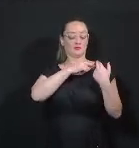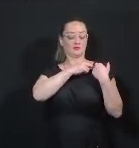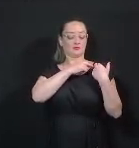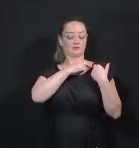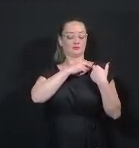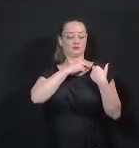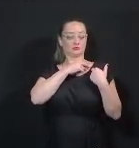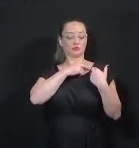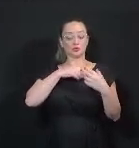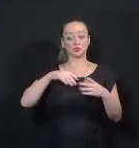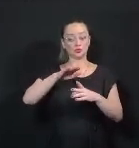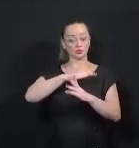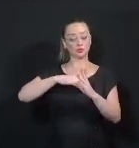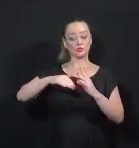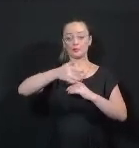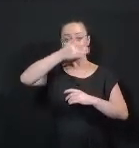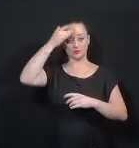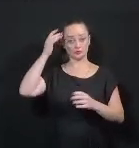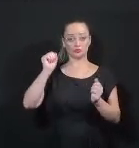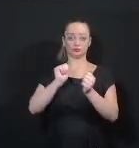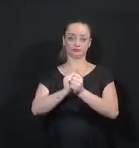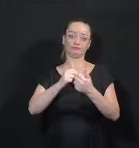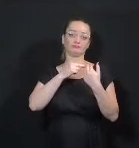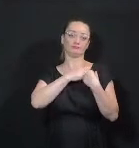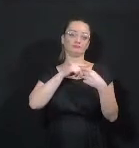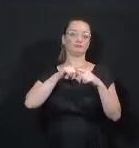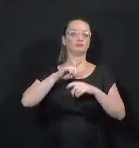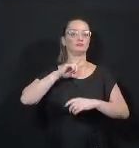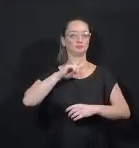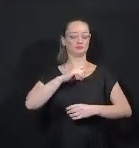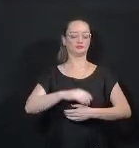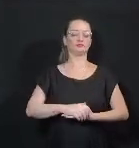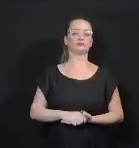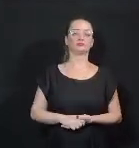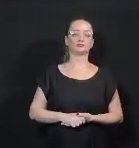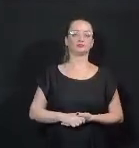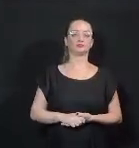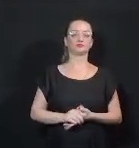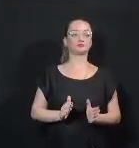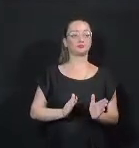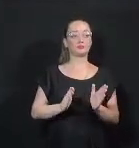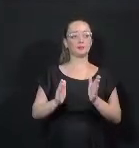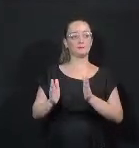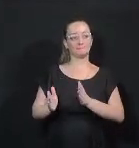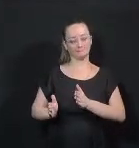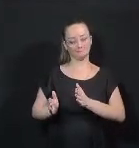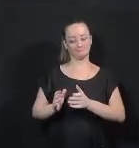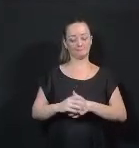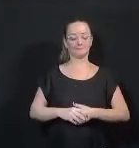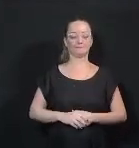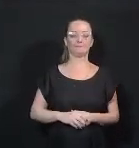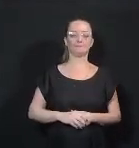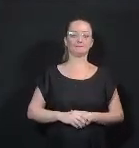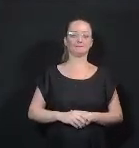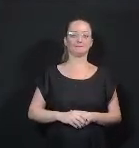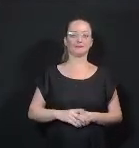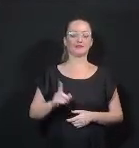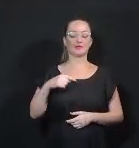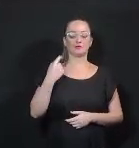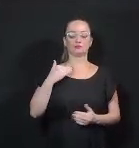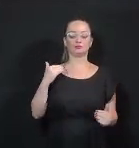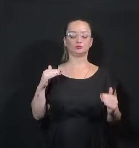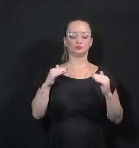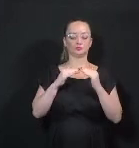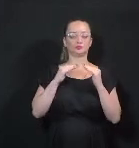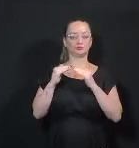entre todos, né, de uma coletividade. O outro ponto a que se chegou consensualmente foi